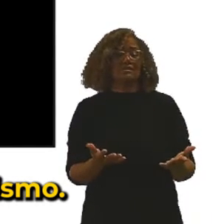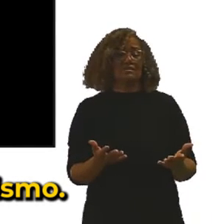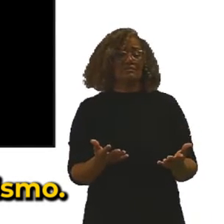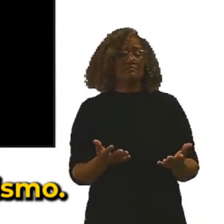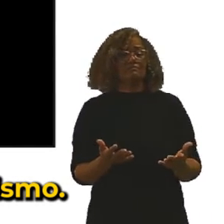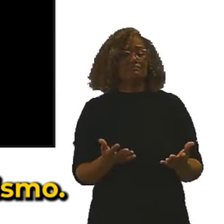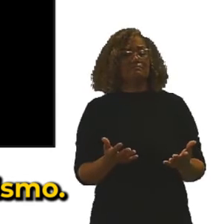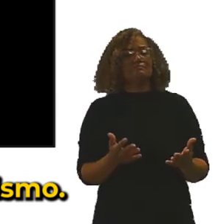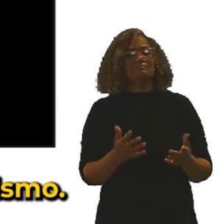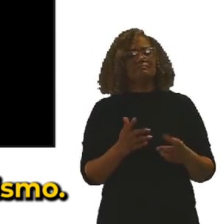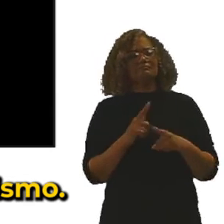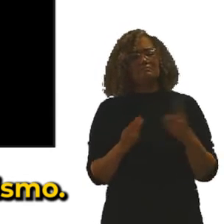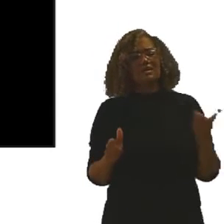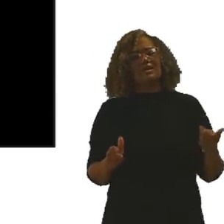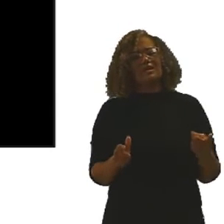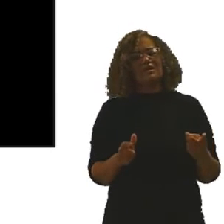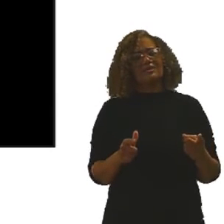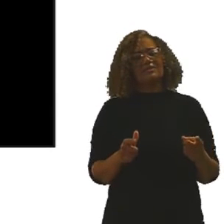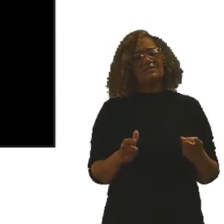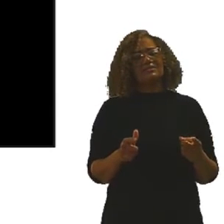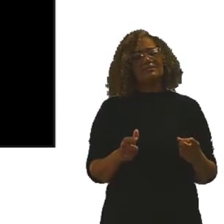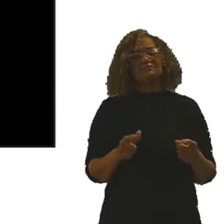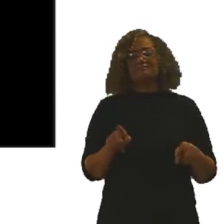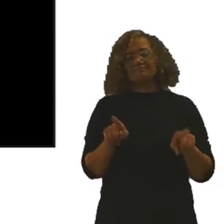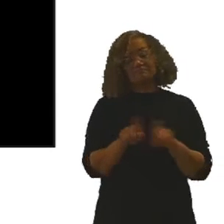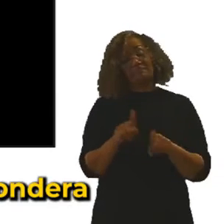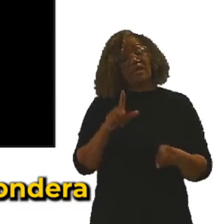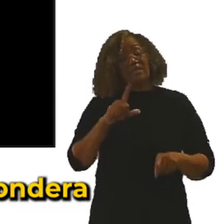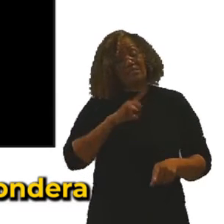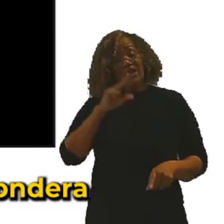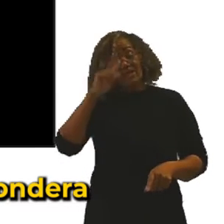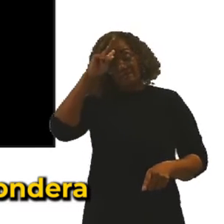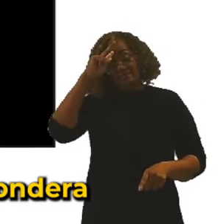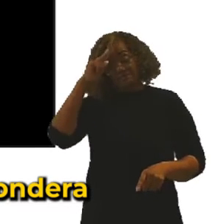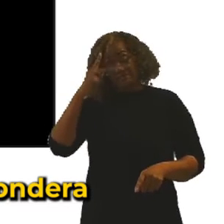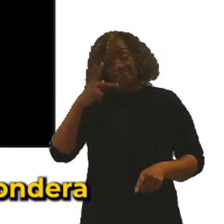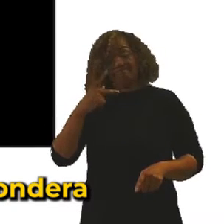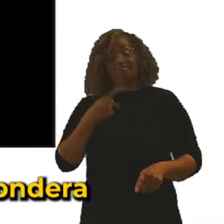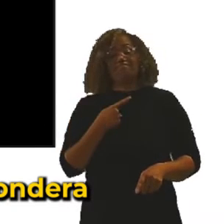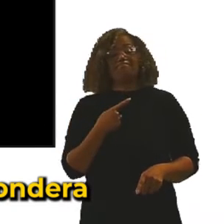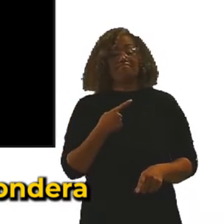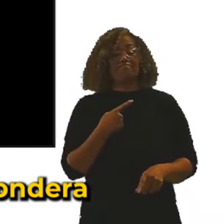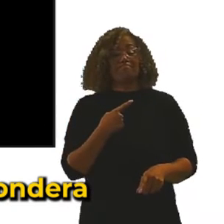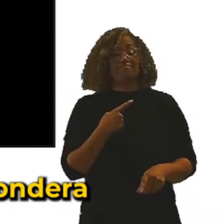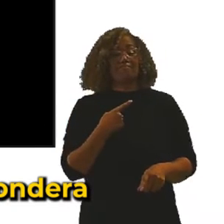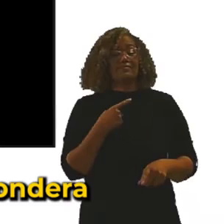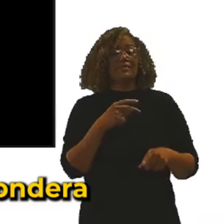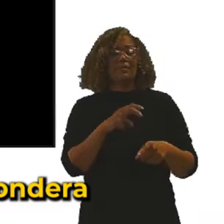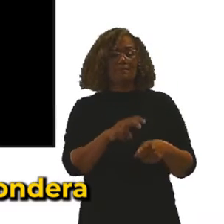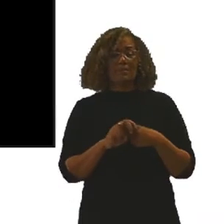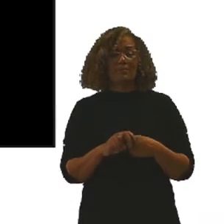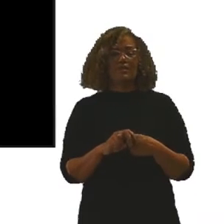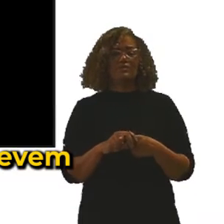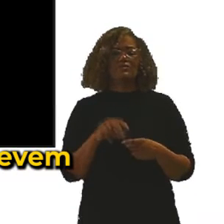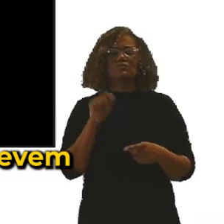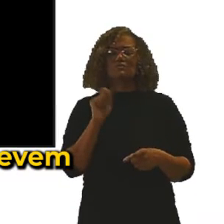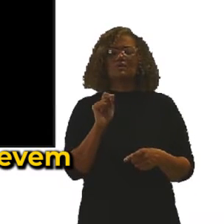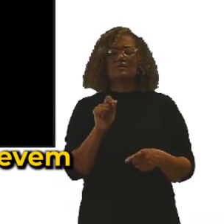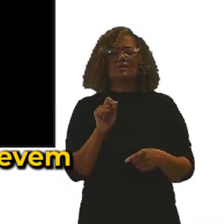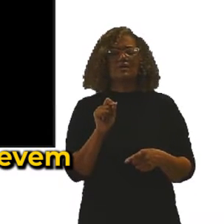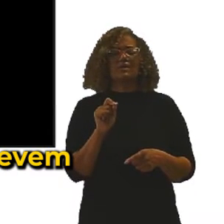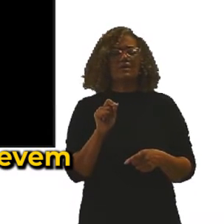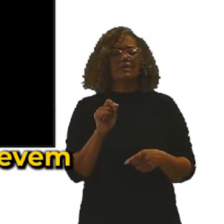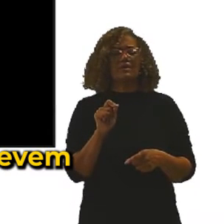ideologizados por este androcentrismo, por essa lógica, então, em que o que prepondera é